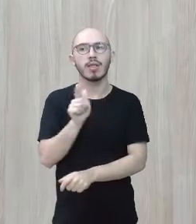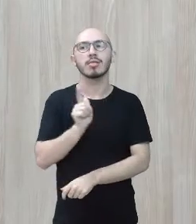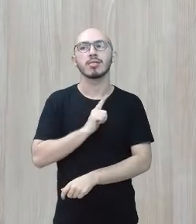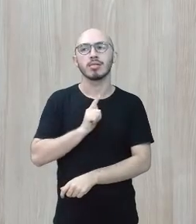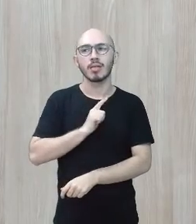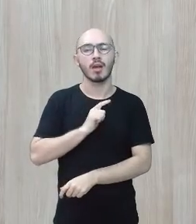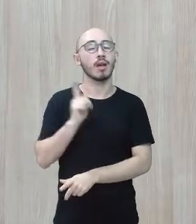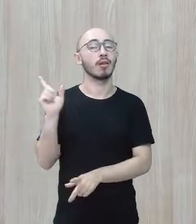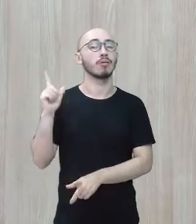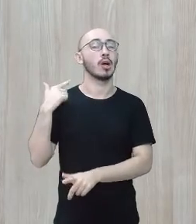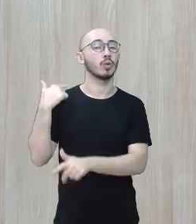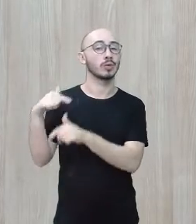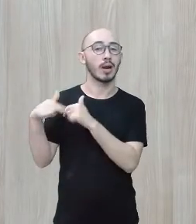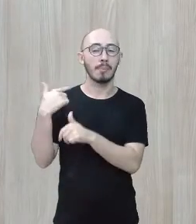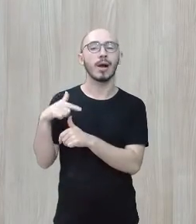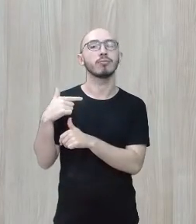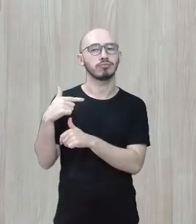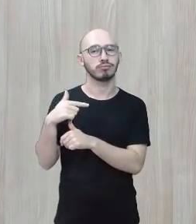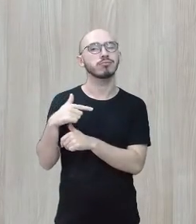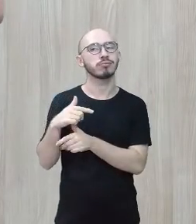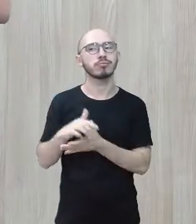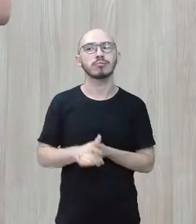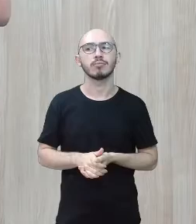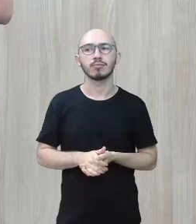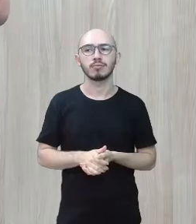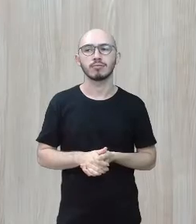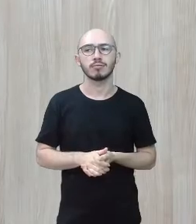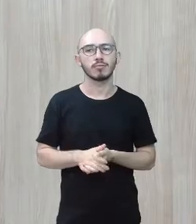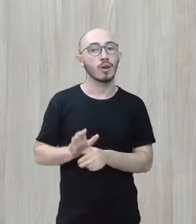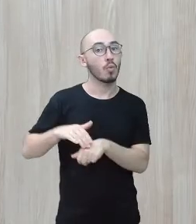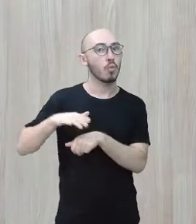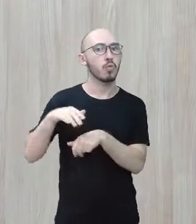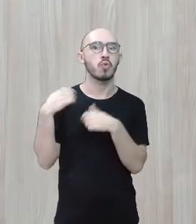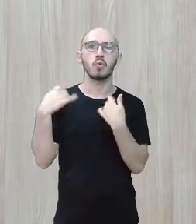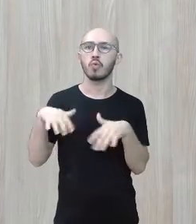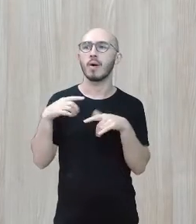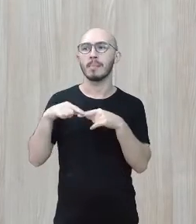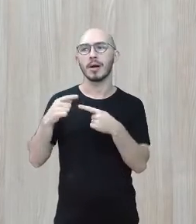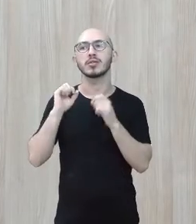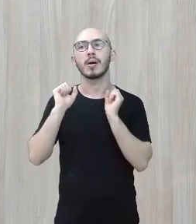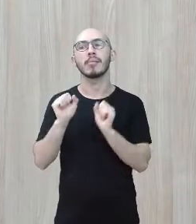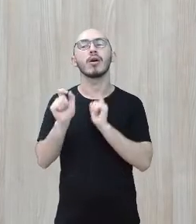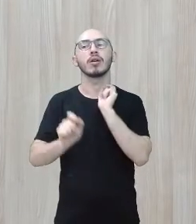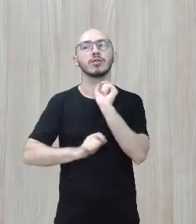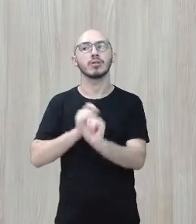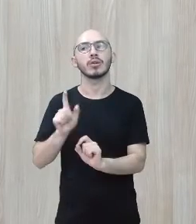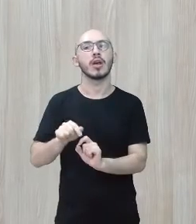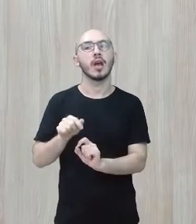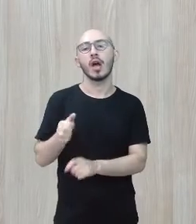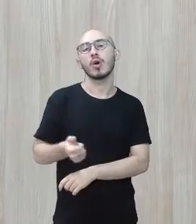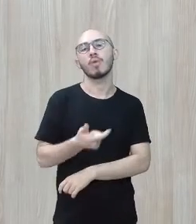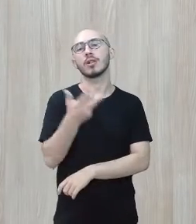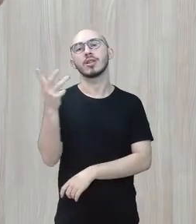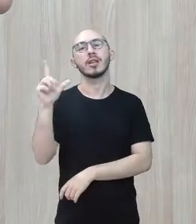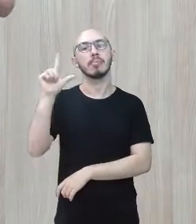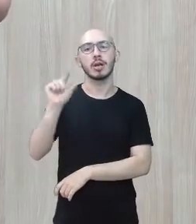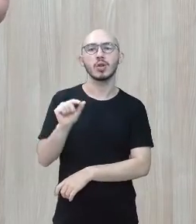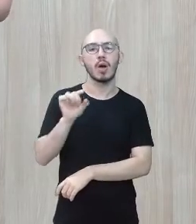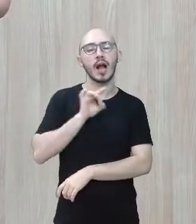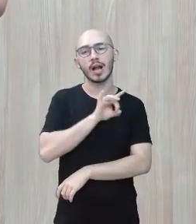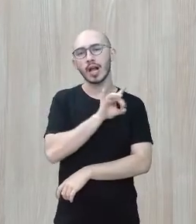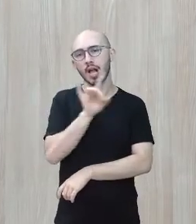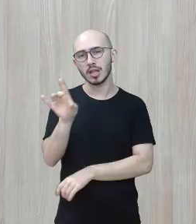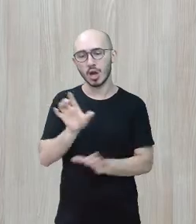um trabalho maior, né? E aí, quando a gente começa a perceber que eu posso pegar uma quantidade menor de cada uma